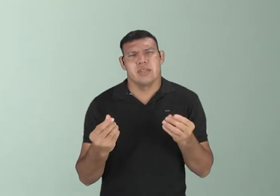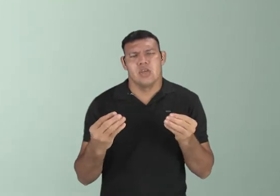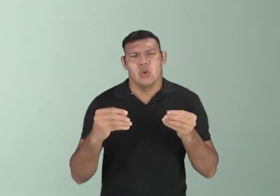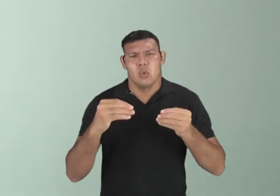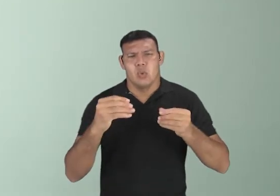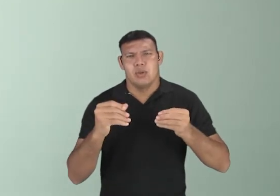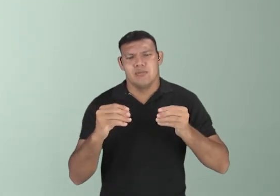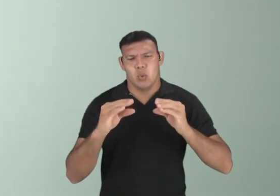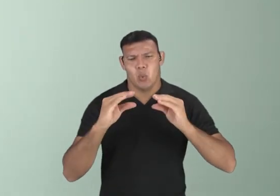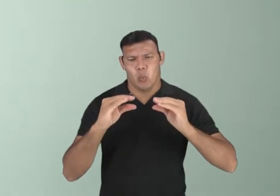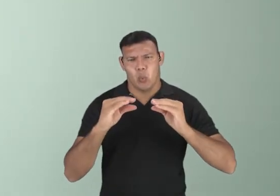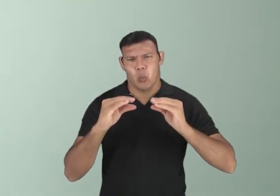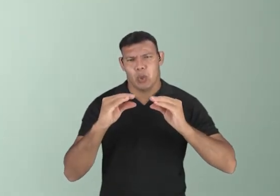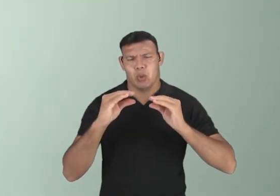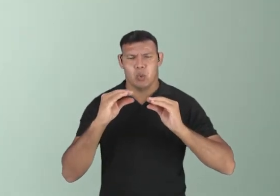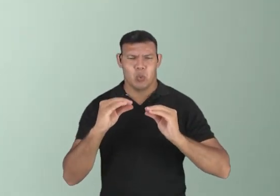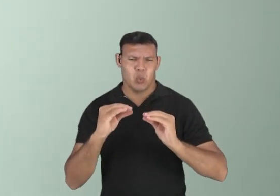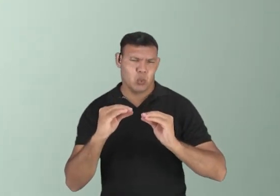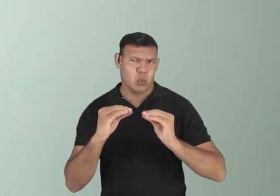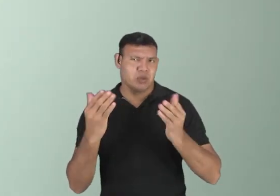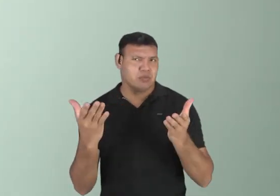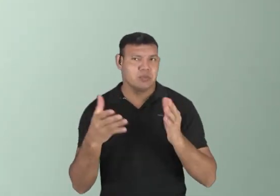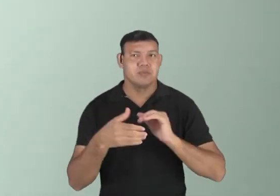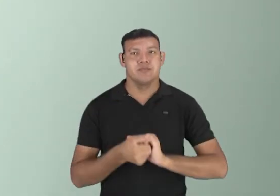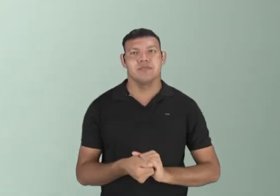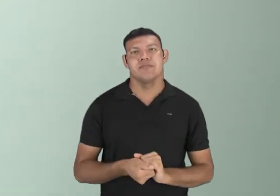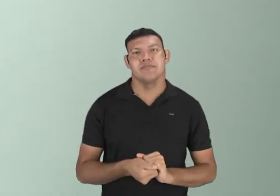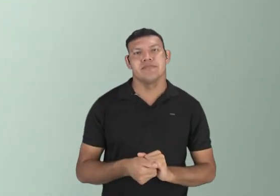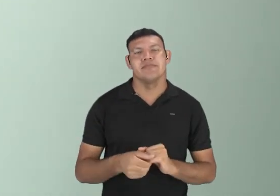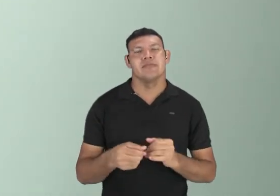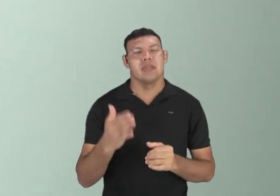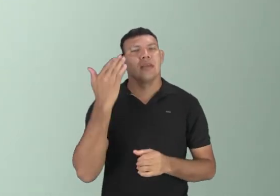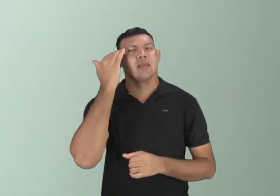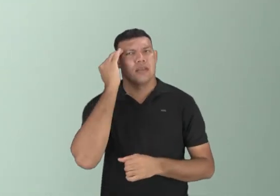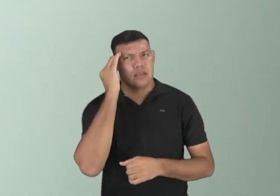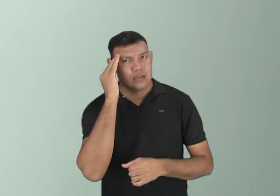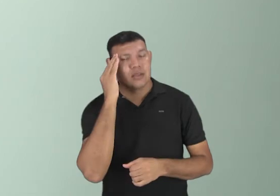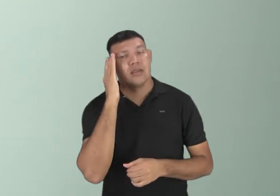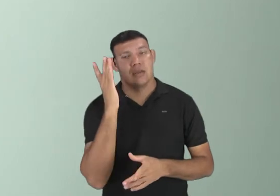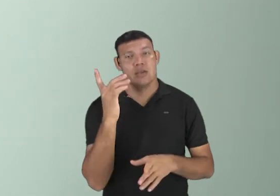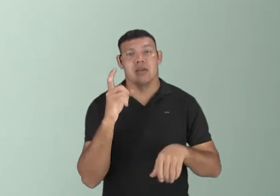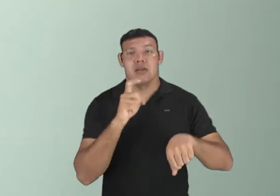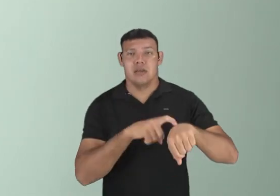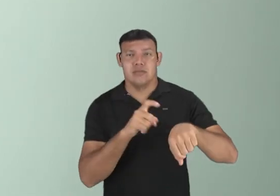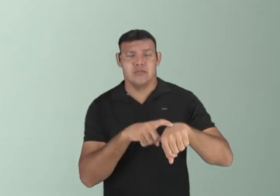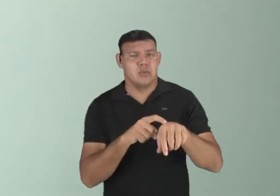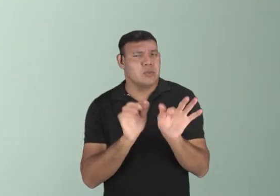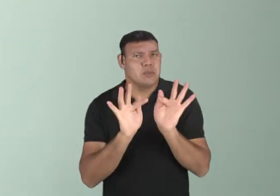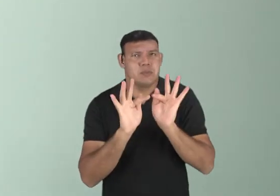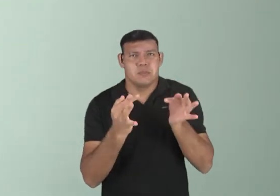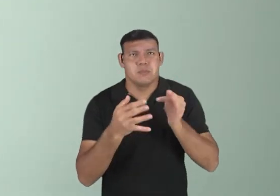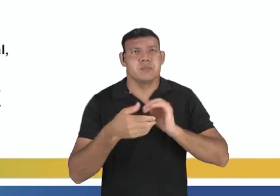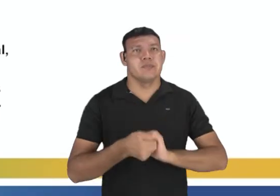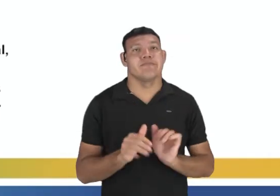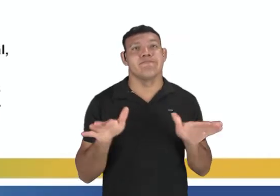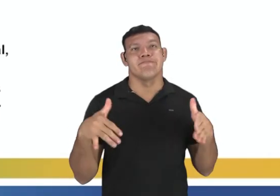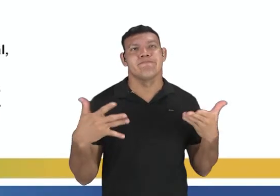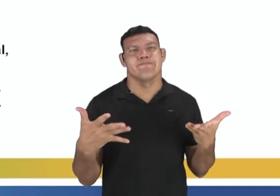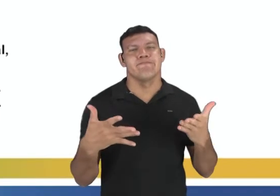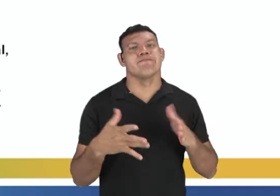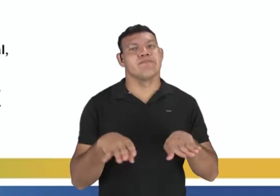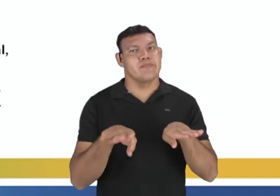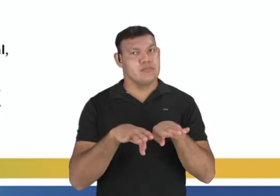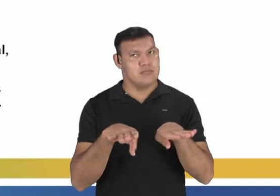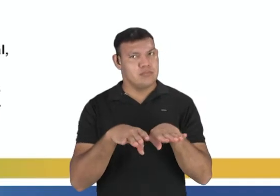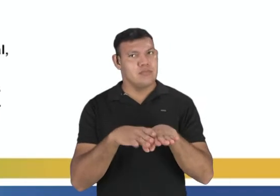ou se é mais sedoso, tá? Então, eu quero que vocês entendam que é um processo até simples. Vamos lá. Além disso, o